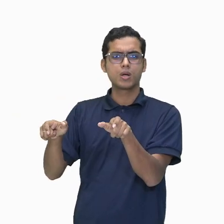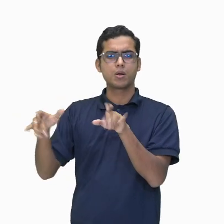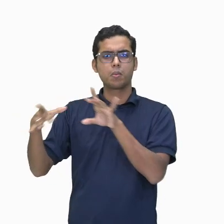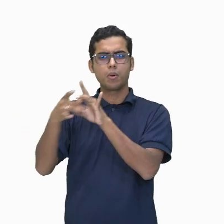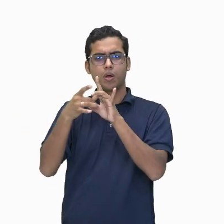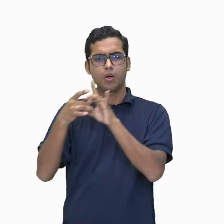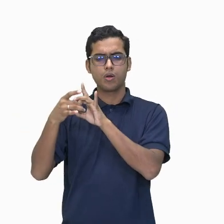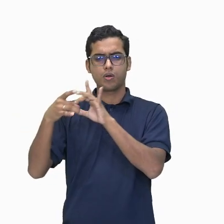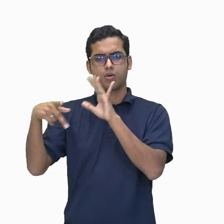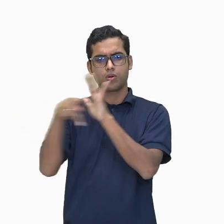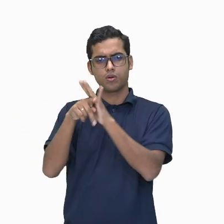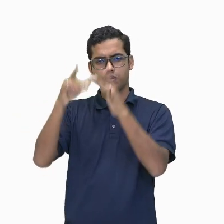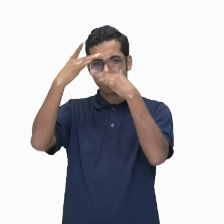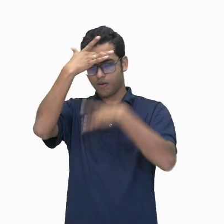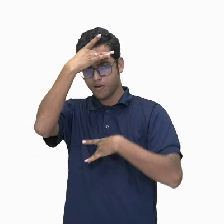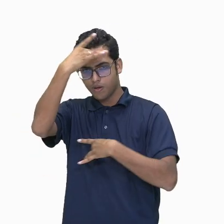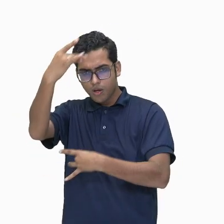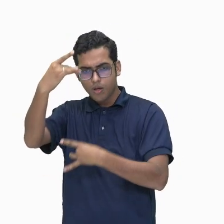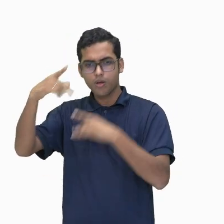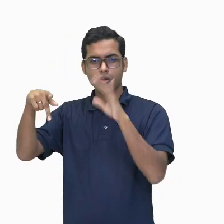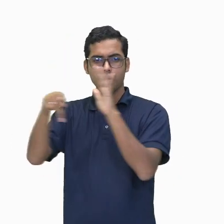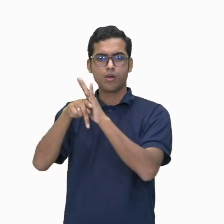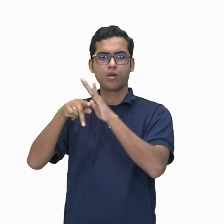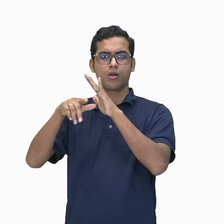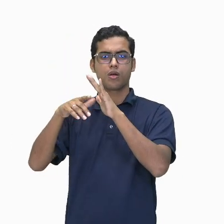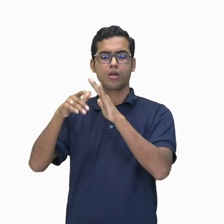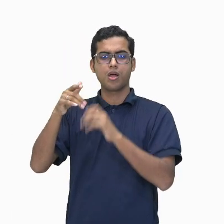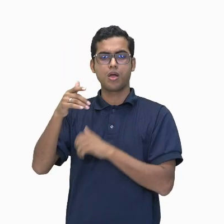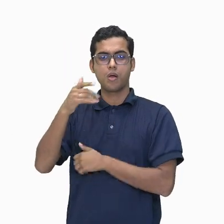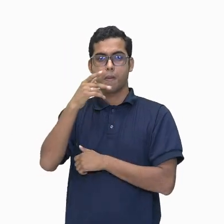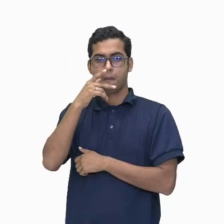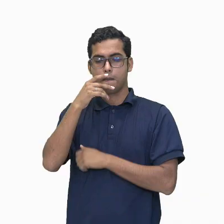fé a partir dos líderes da comunidade, do pai e da mãe de santo.